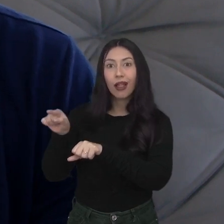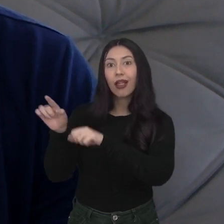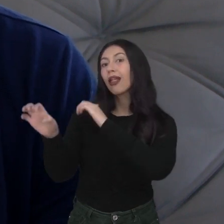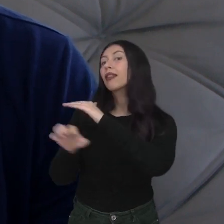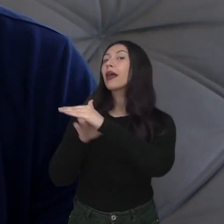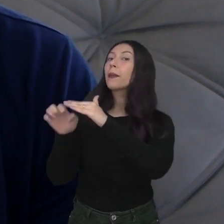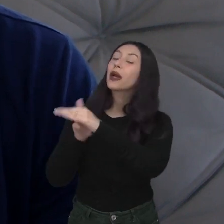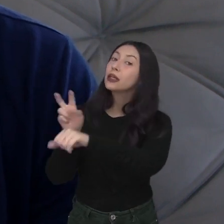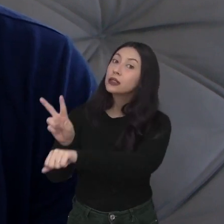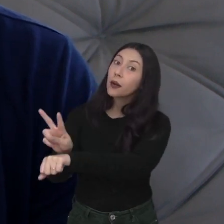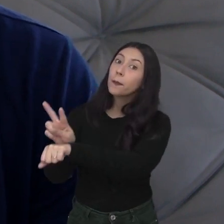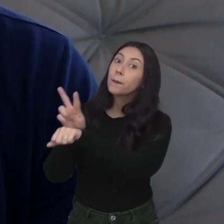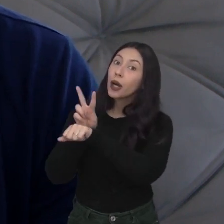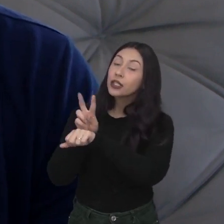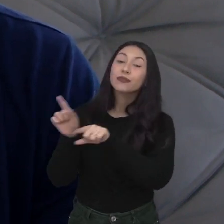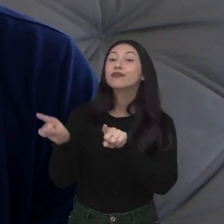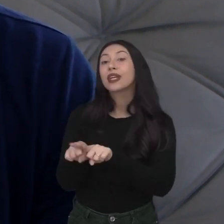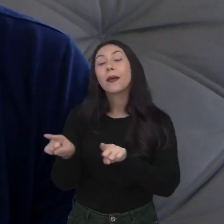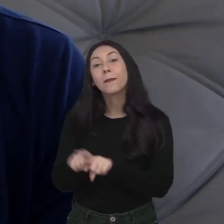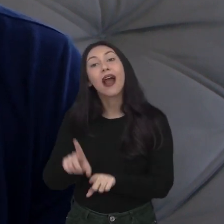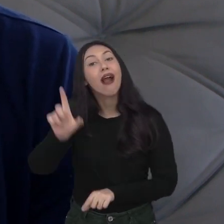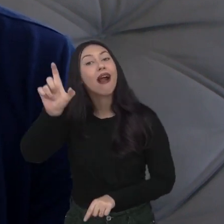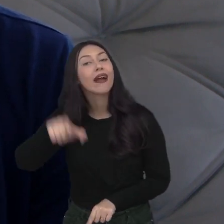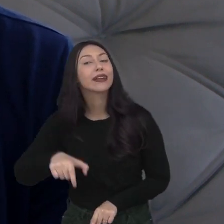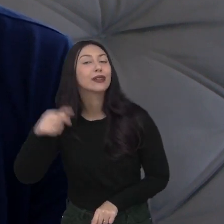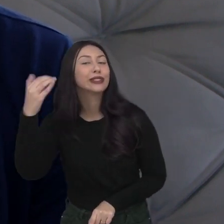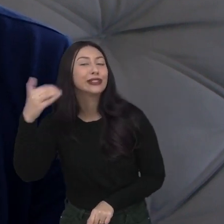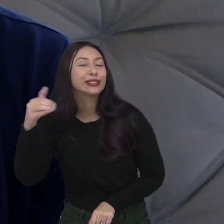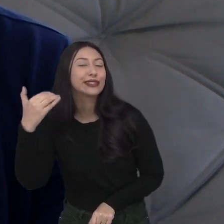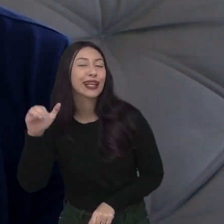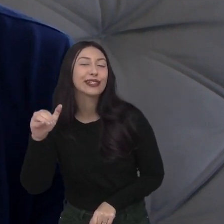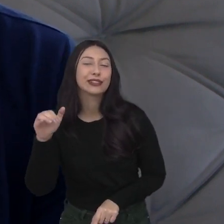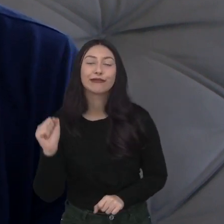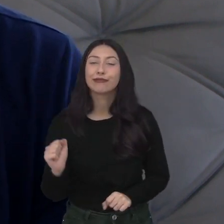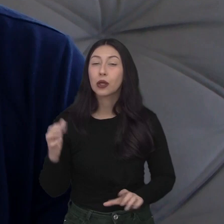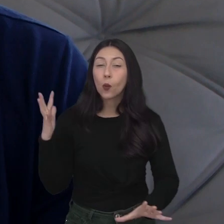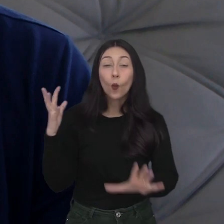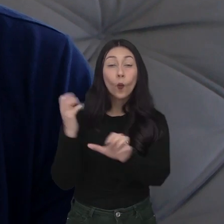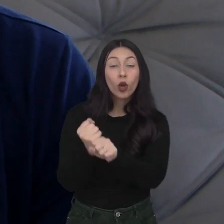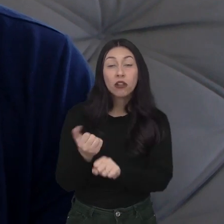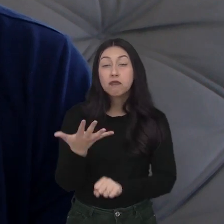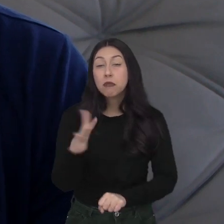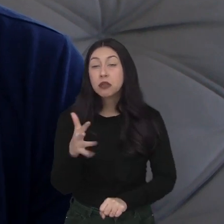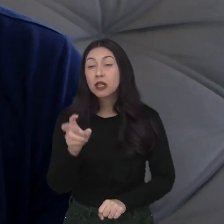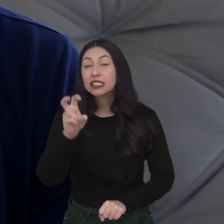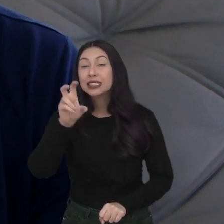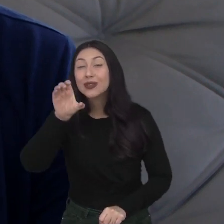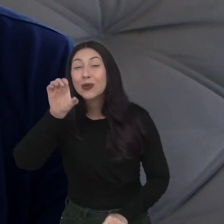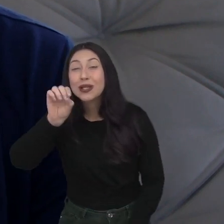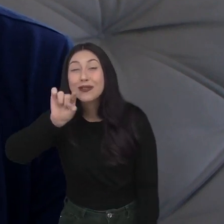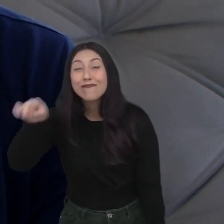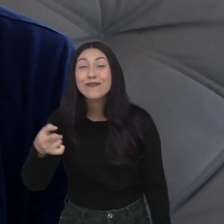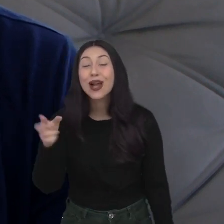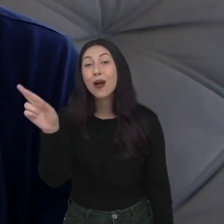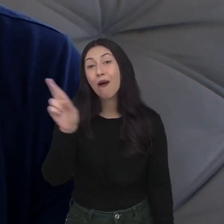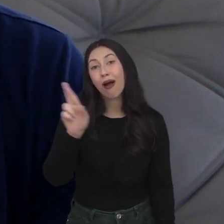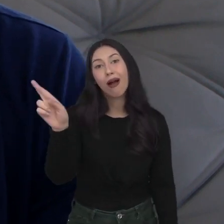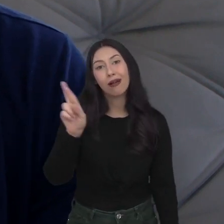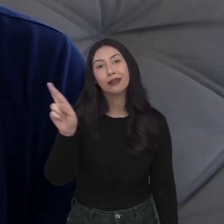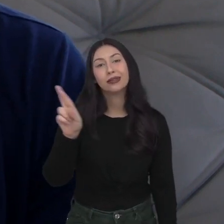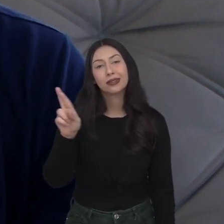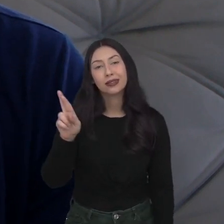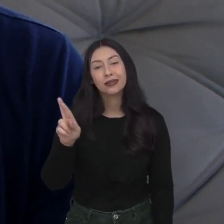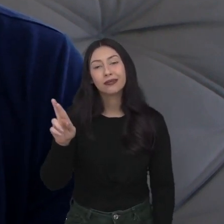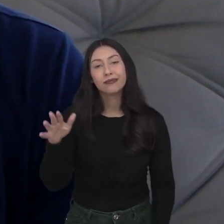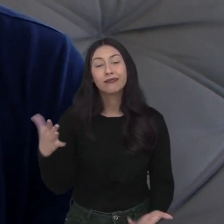da cooperativa na empresa que eu trabalhava, cartão de crédito e cheque especial. Somando tudo, dava em torno aí de uns 50, 60 mil reais. Então,